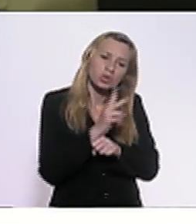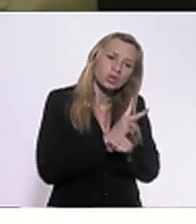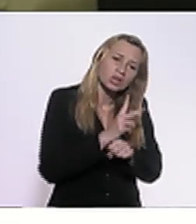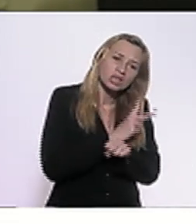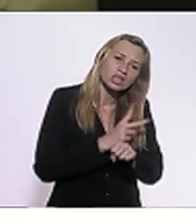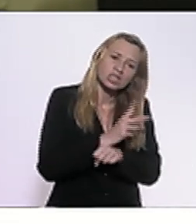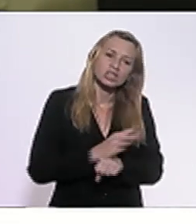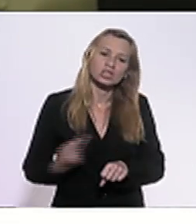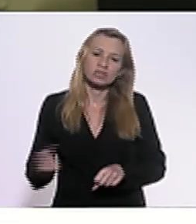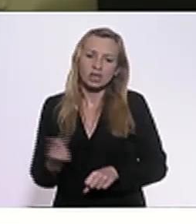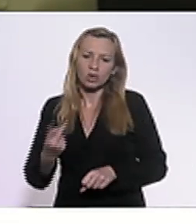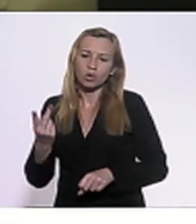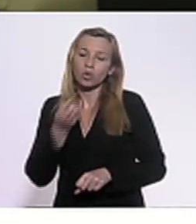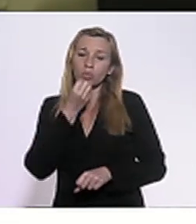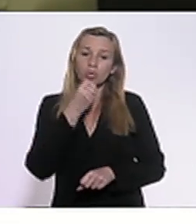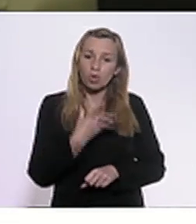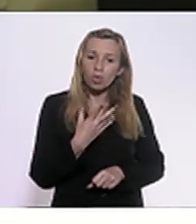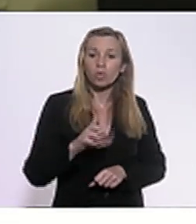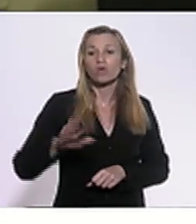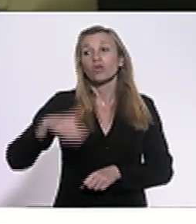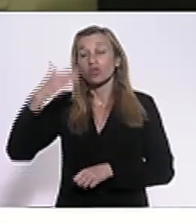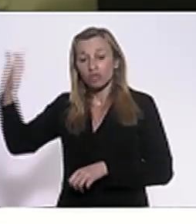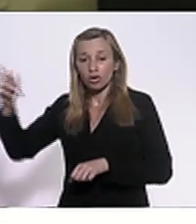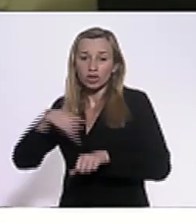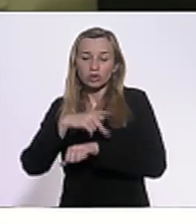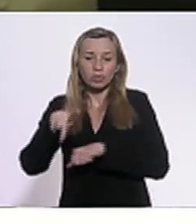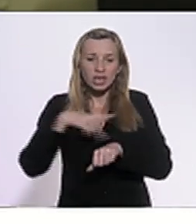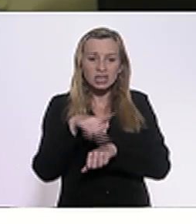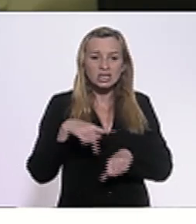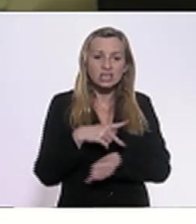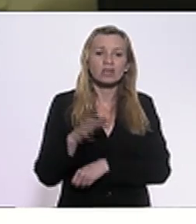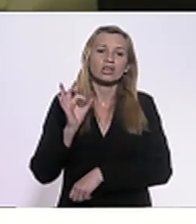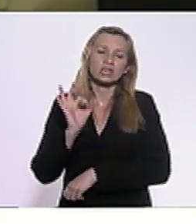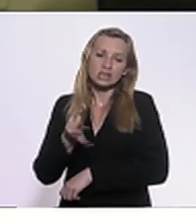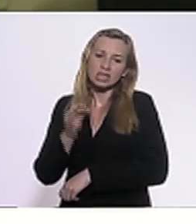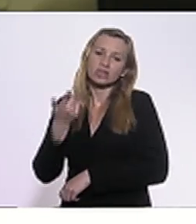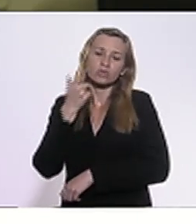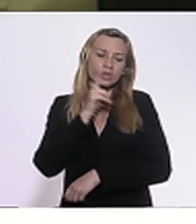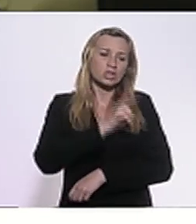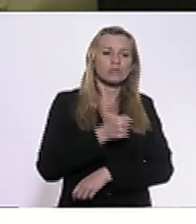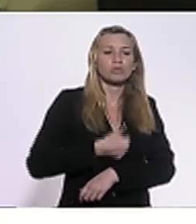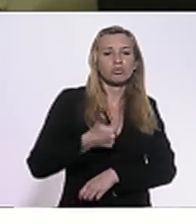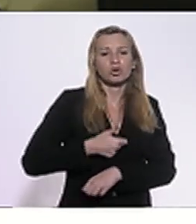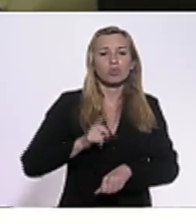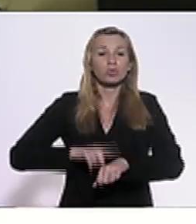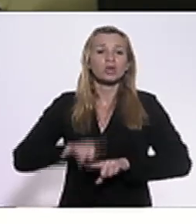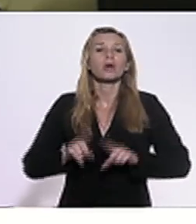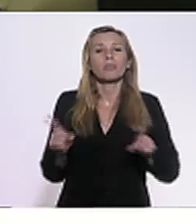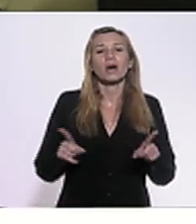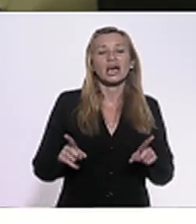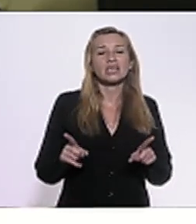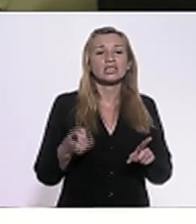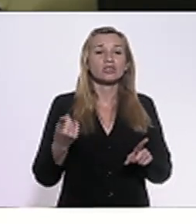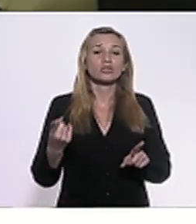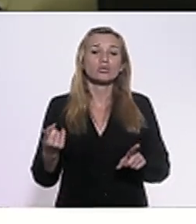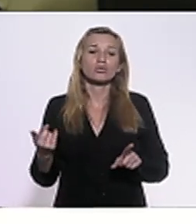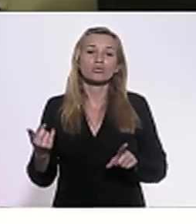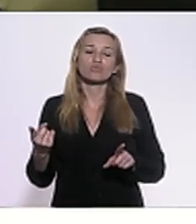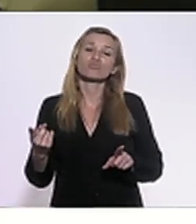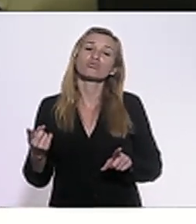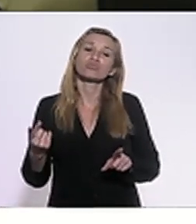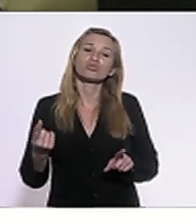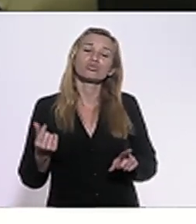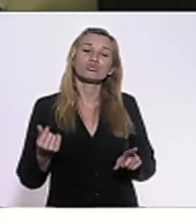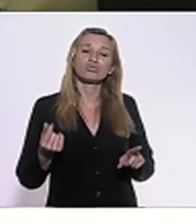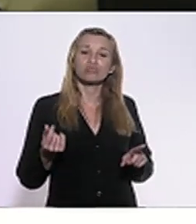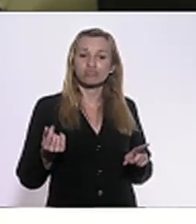taxas vantajosas no exterior. Isso, de certa forma, foi conseguido no primeiro momento, mas a um custo de